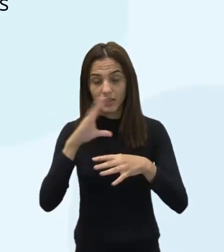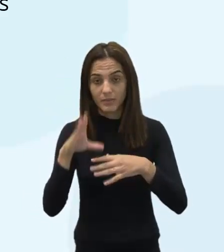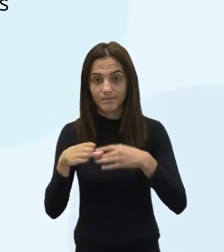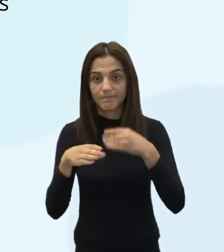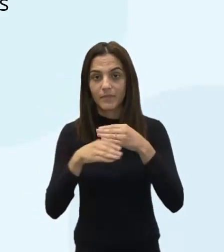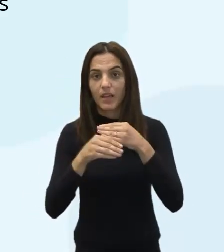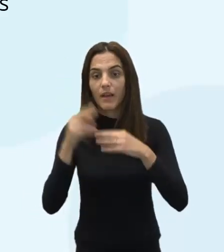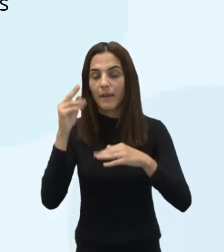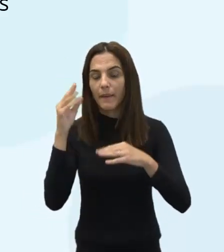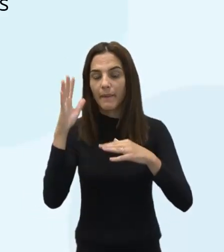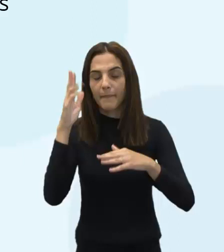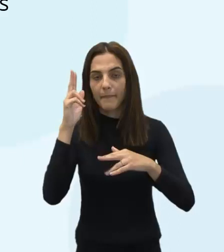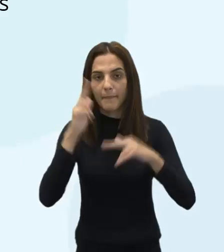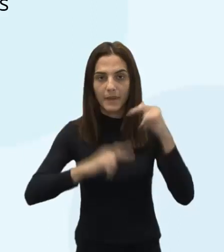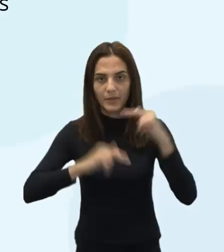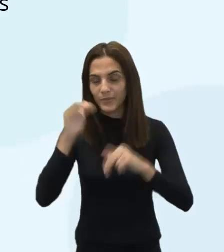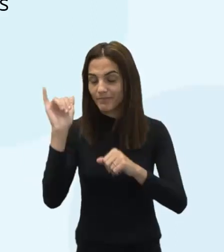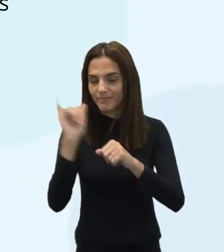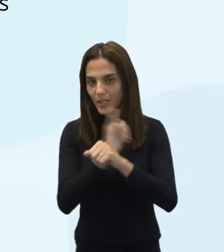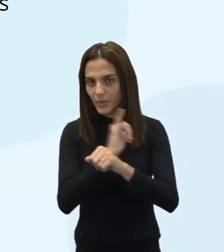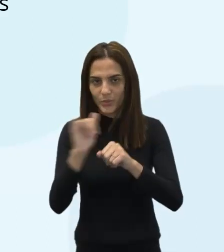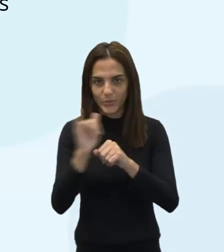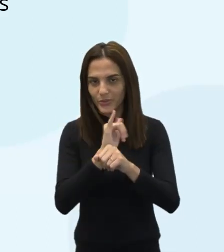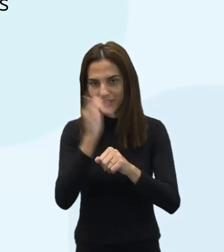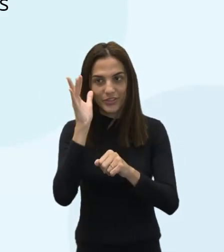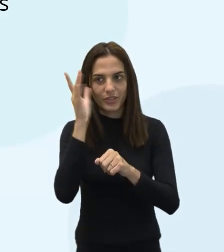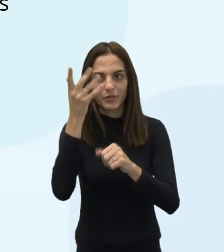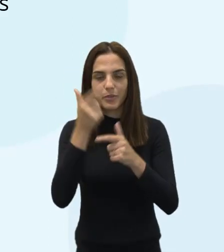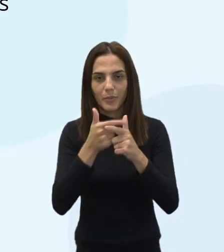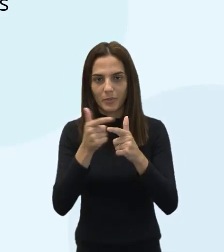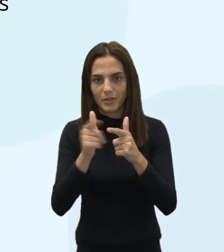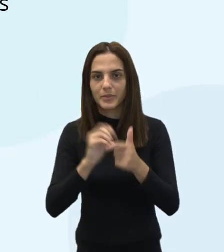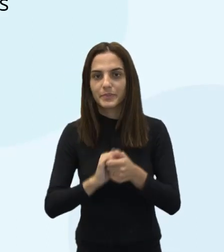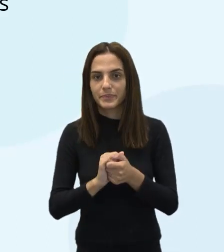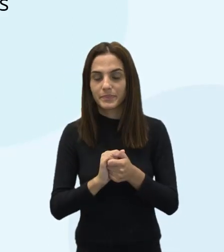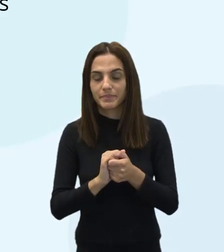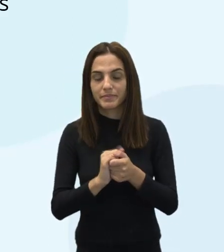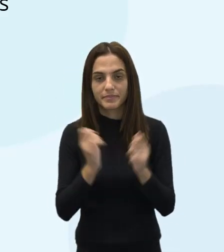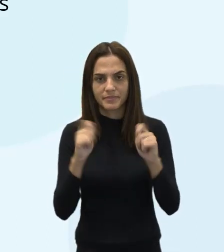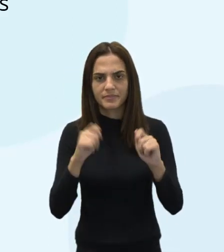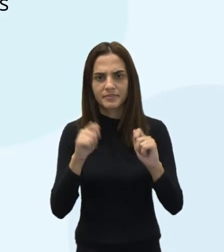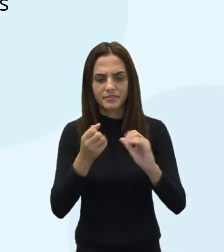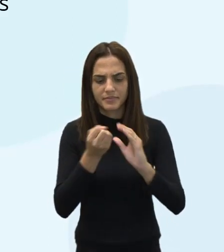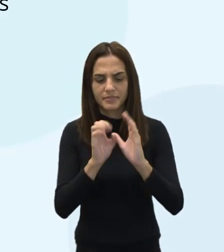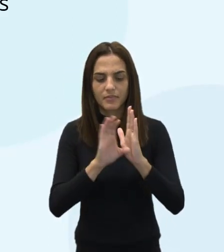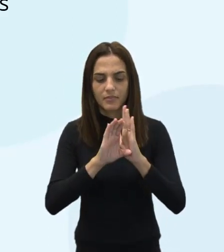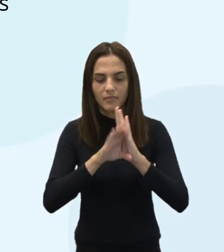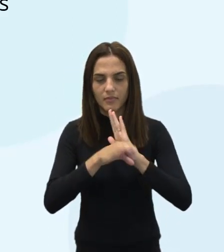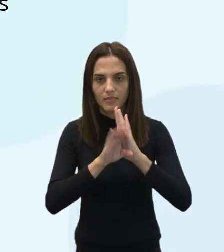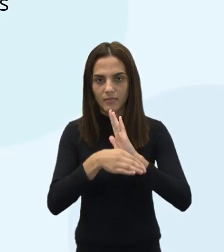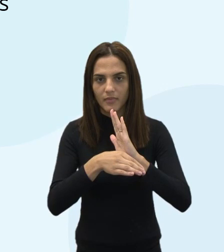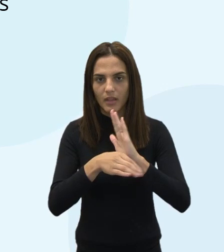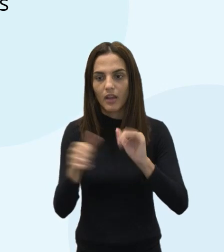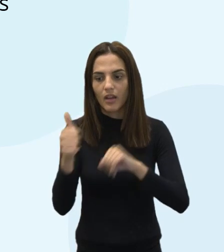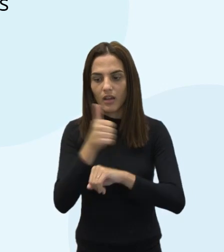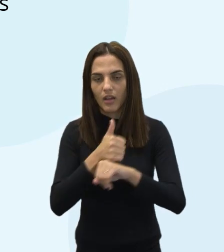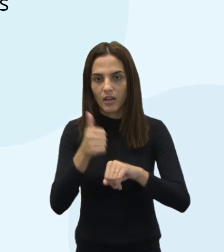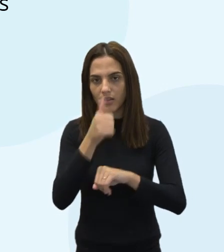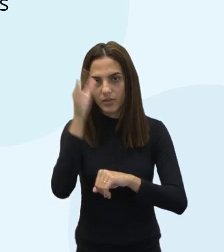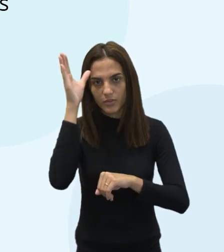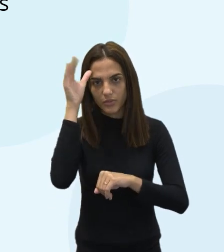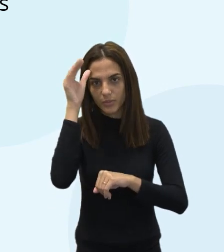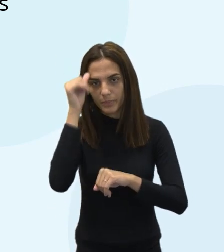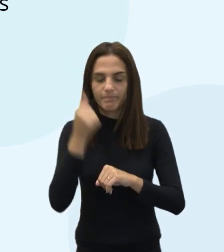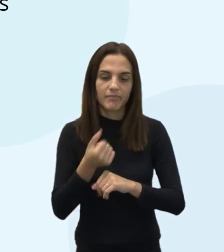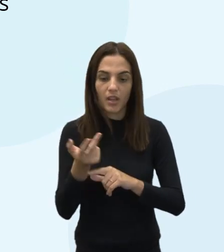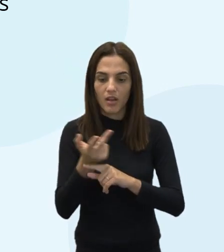de metodologia da resolução de problemas. Então, ele promove a contextualização entre áreas de conhecimento, né? Busca